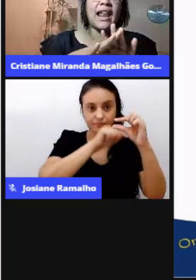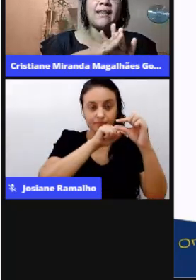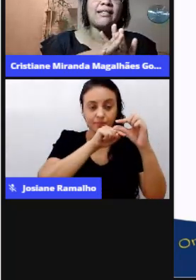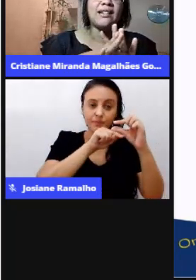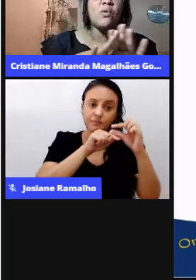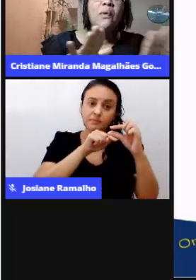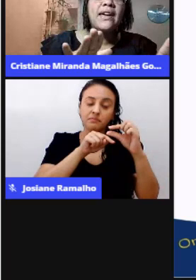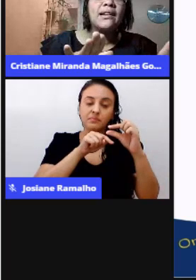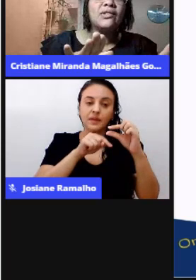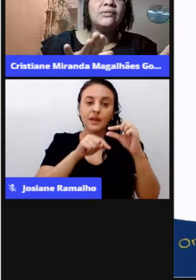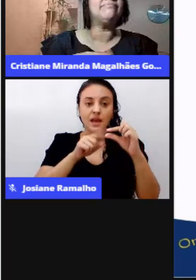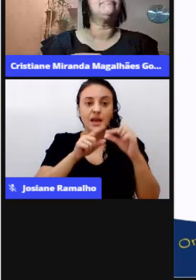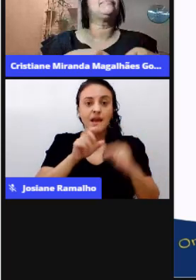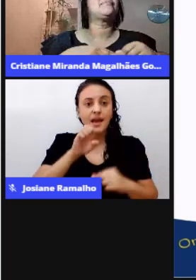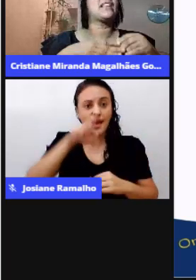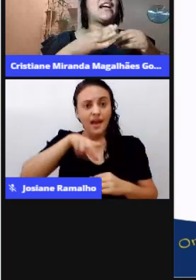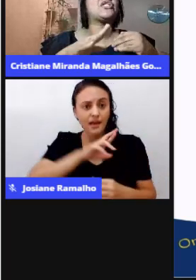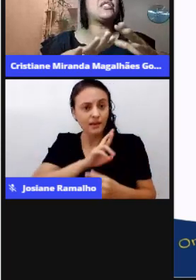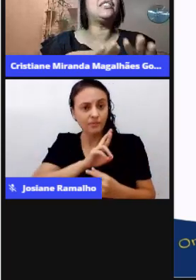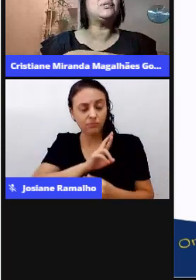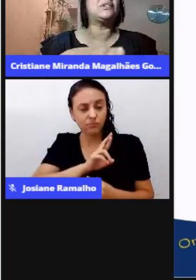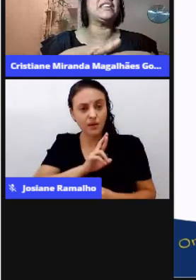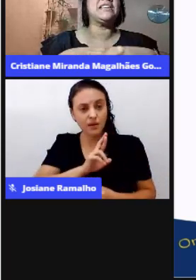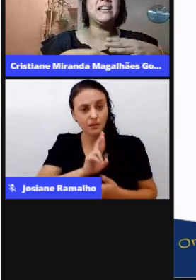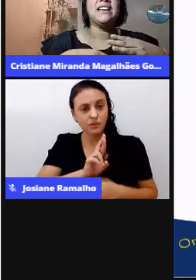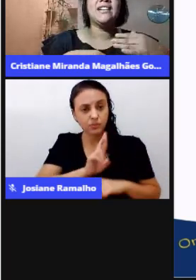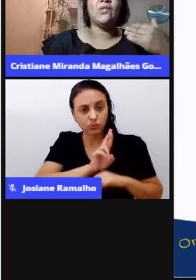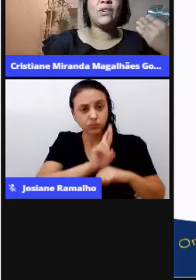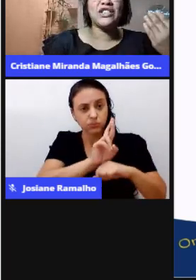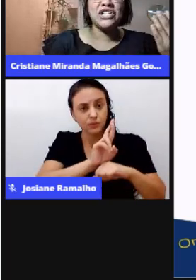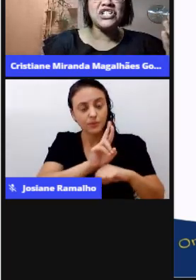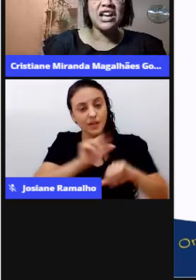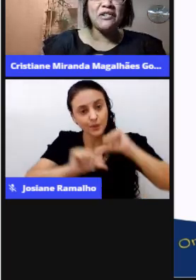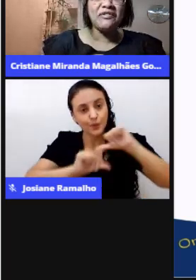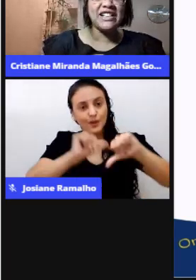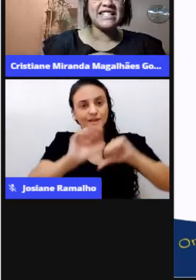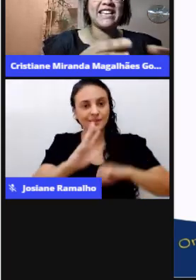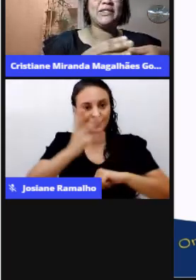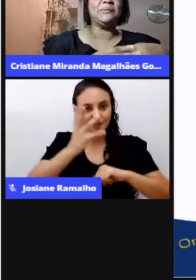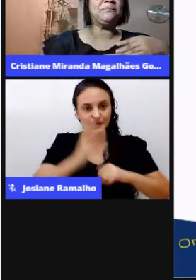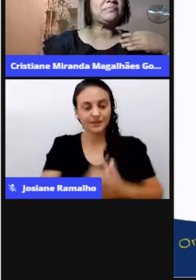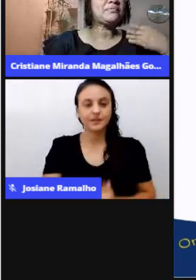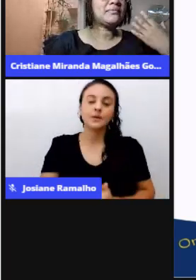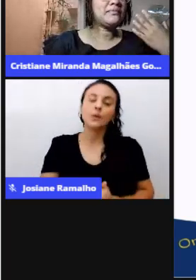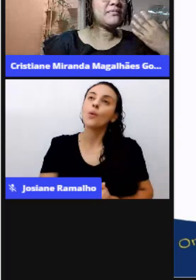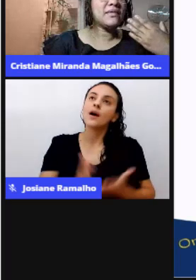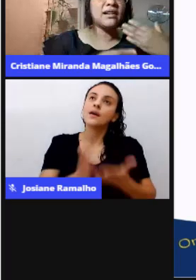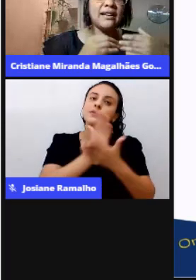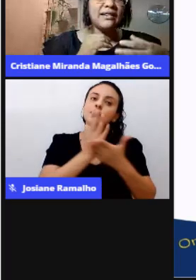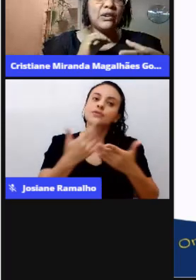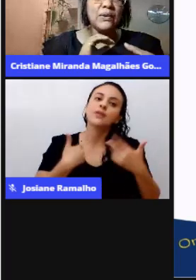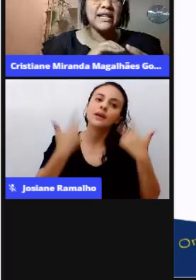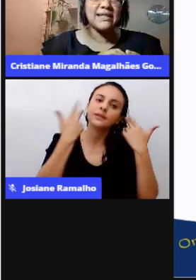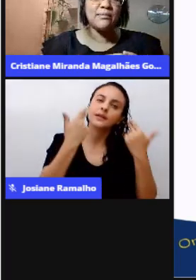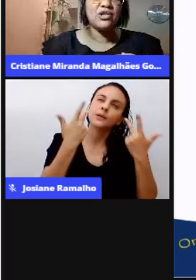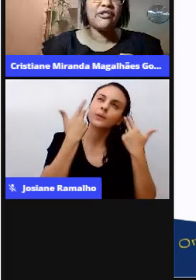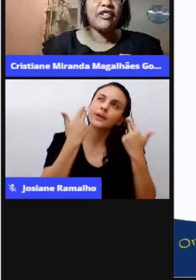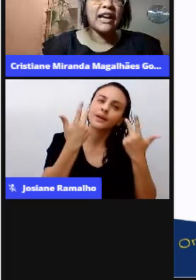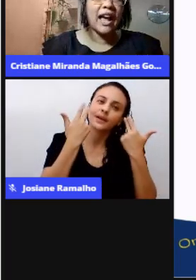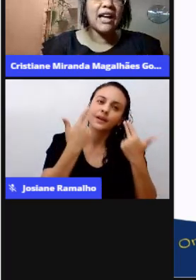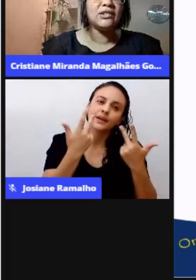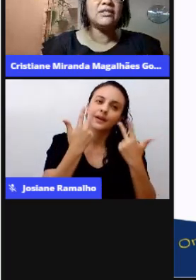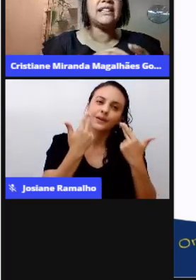gente está lá tranquilo, achando que o que a gente estava fazendo não ia